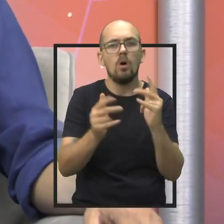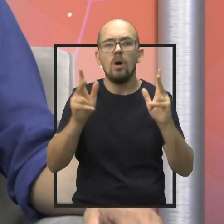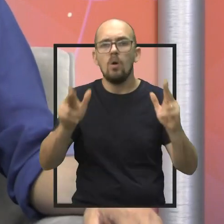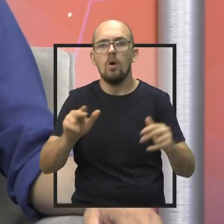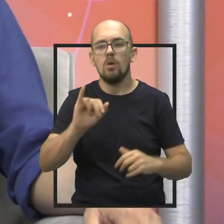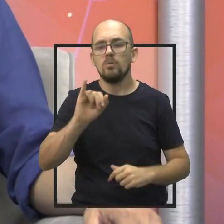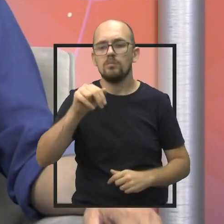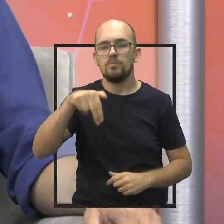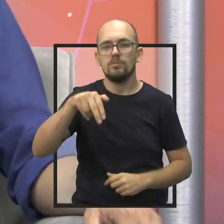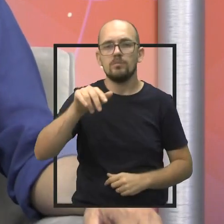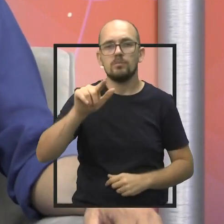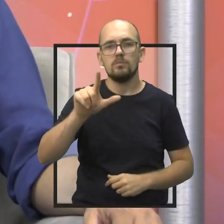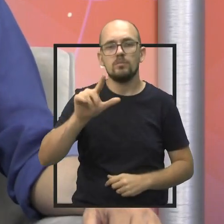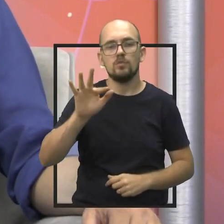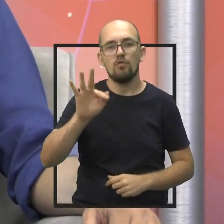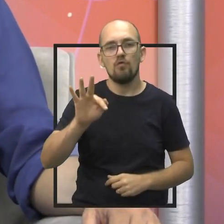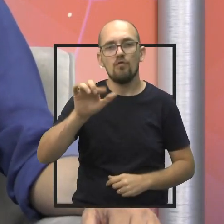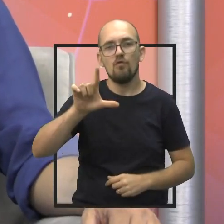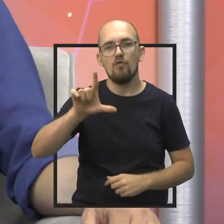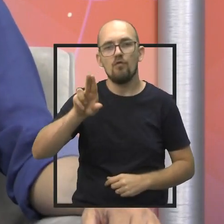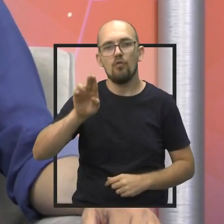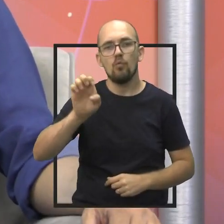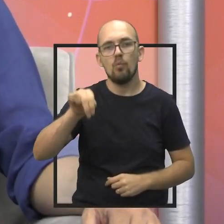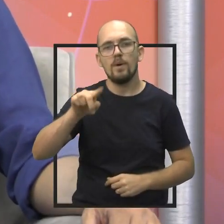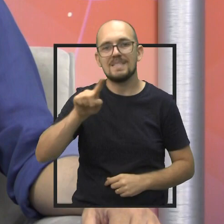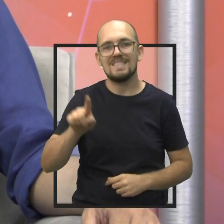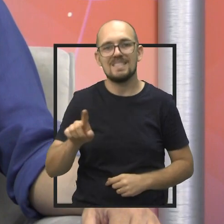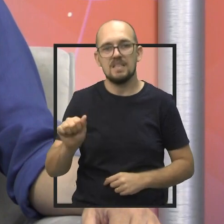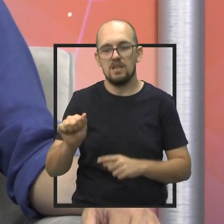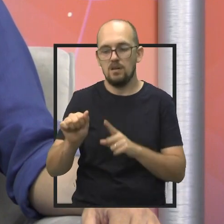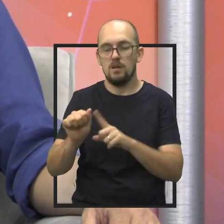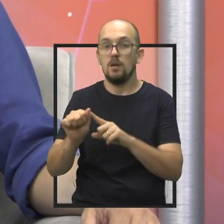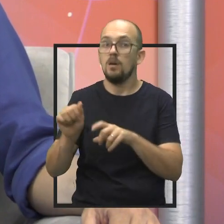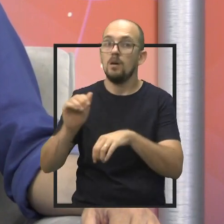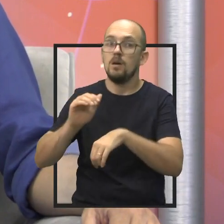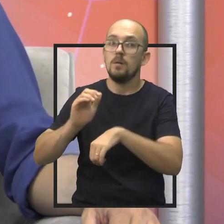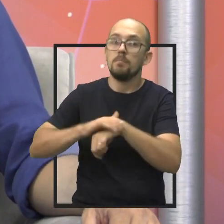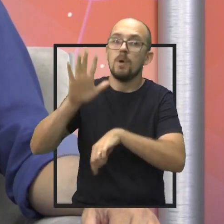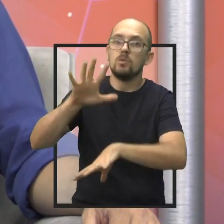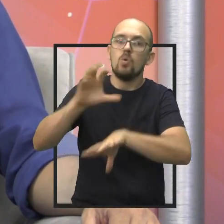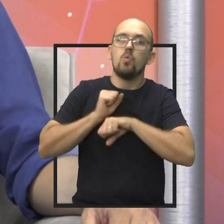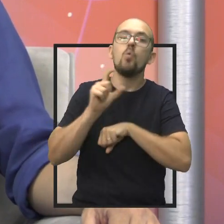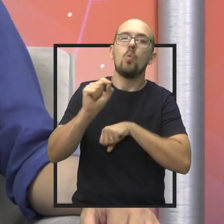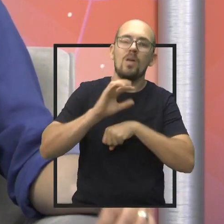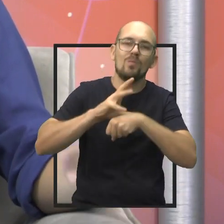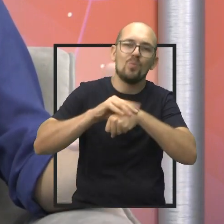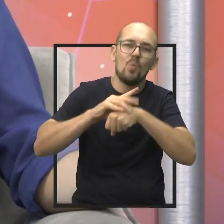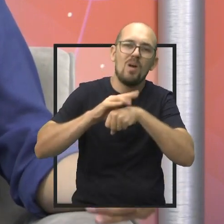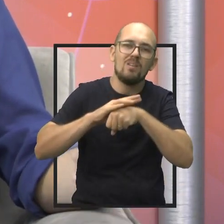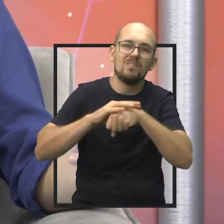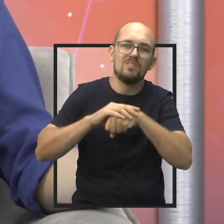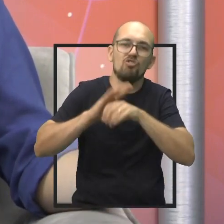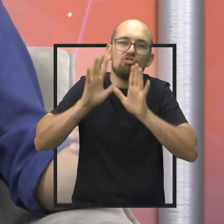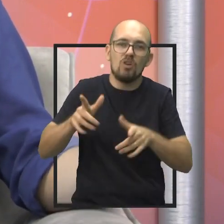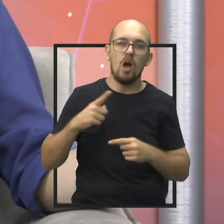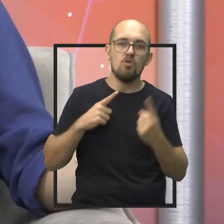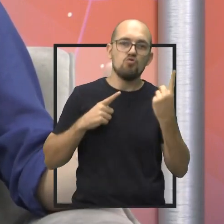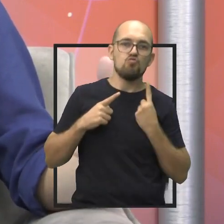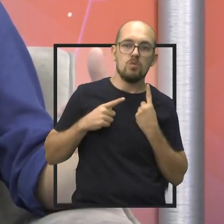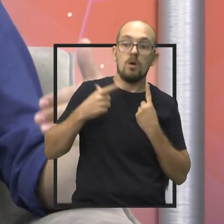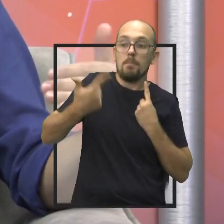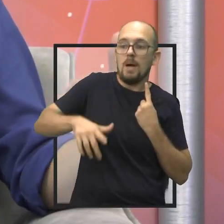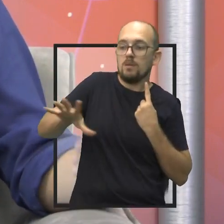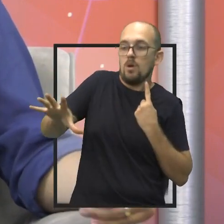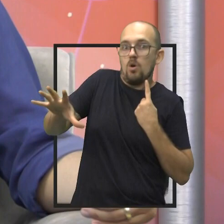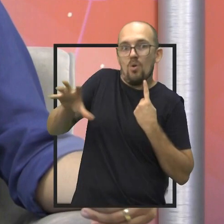né? Que o grupo que está sendo mais acometido são o grupo de portadores de doenças crônicas, né? A incidência em crianças e